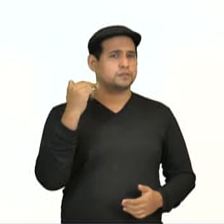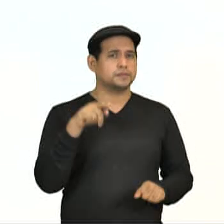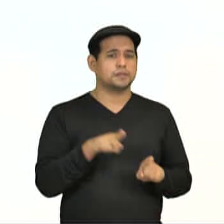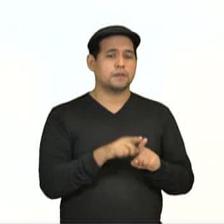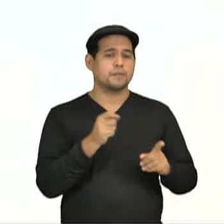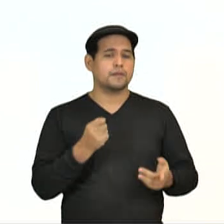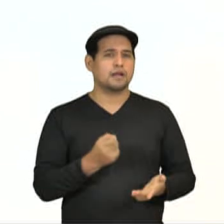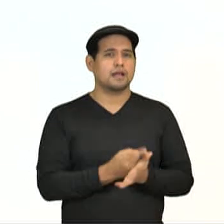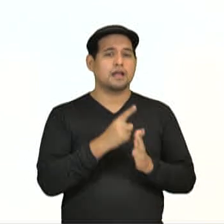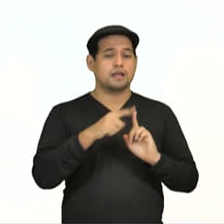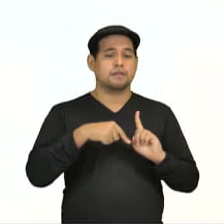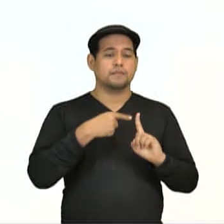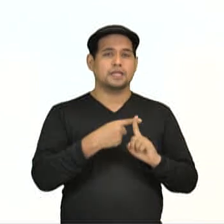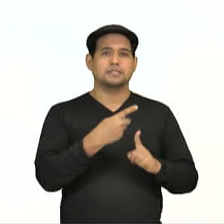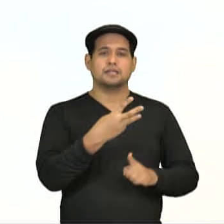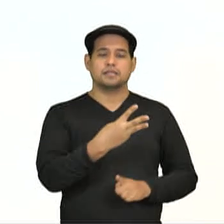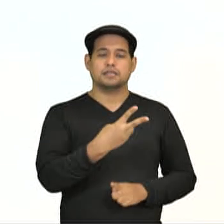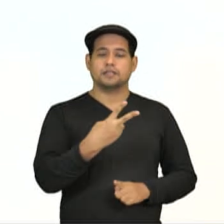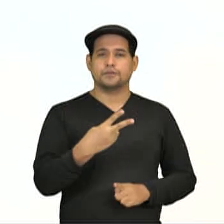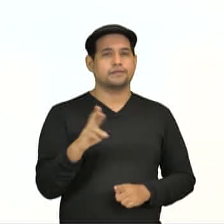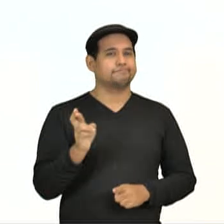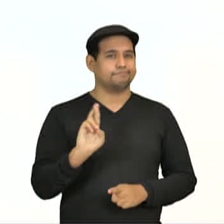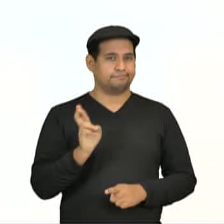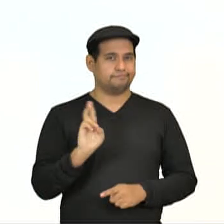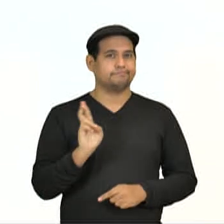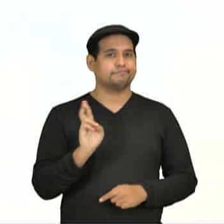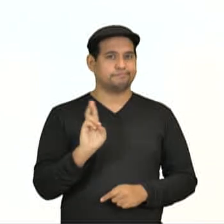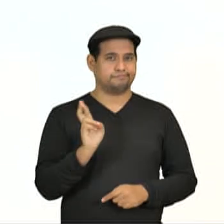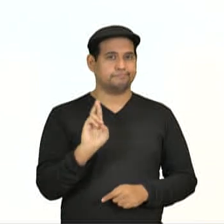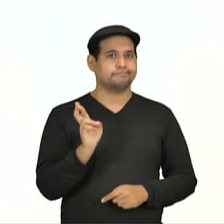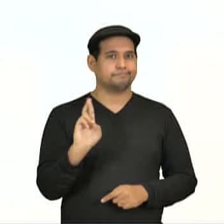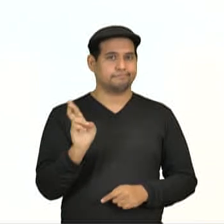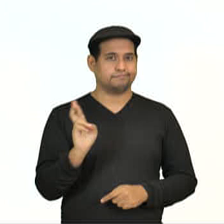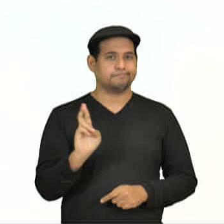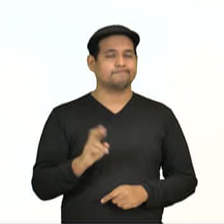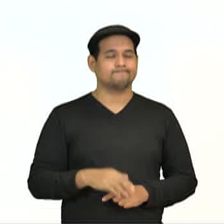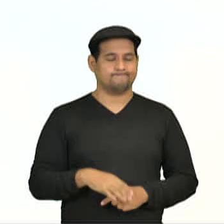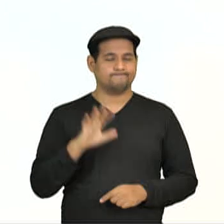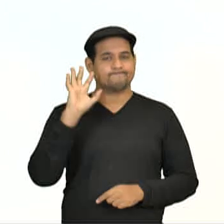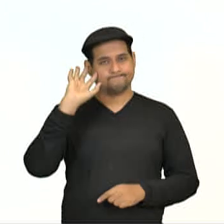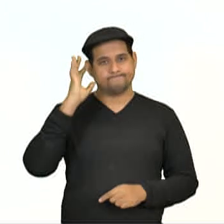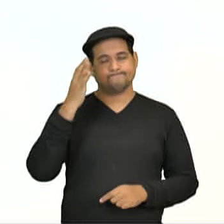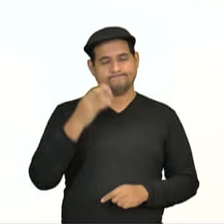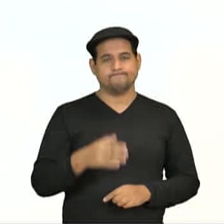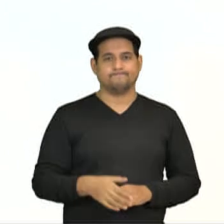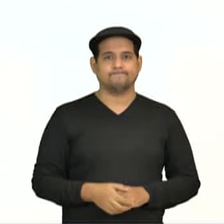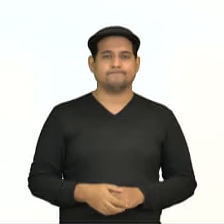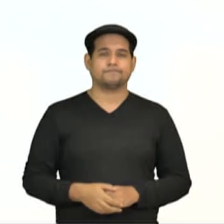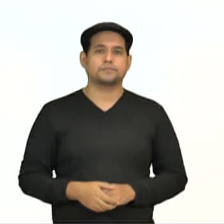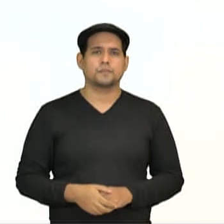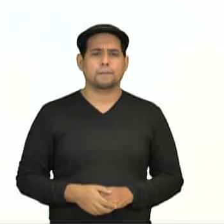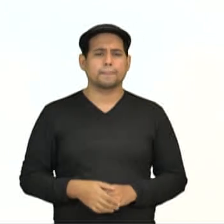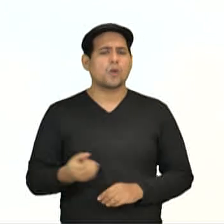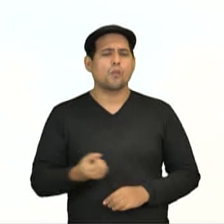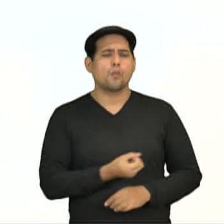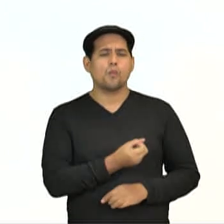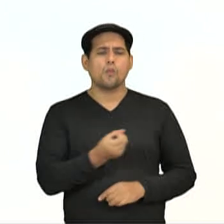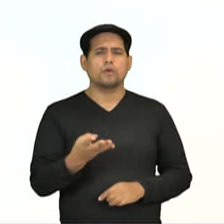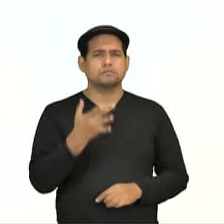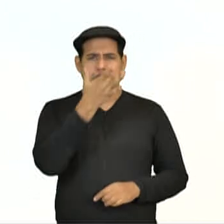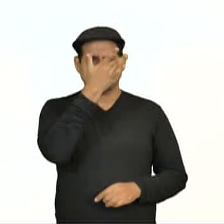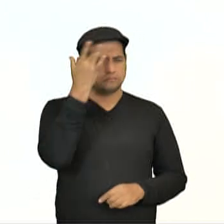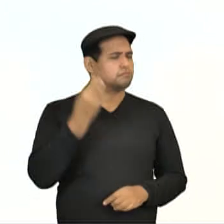um adicional de R$ 32. Acontece essas coisas, né, gente? Quantos moradores tem